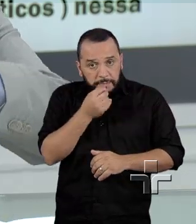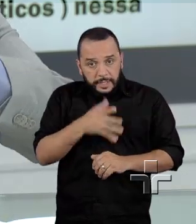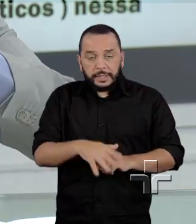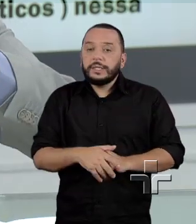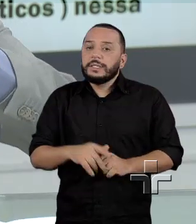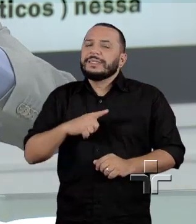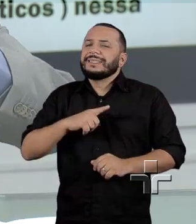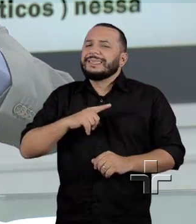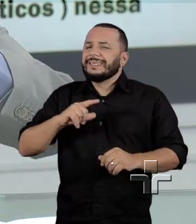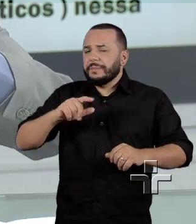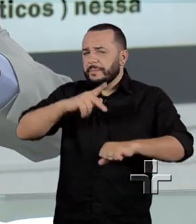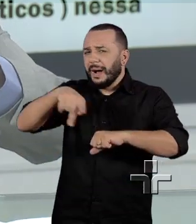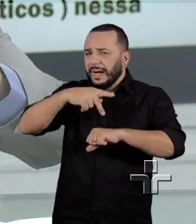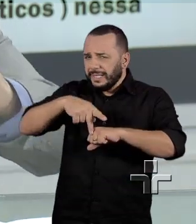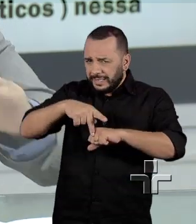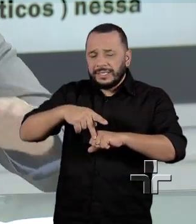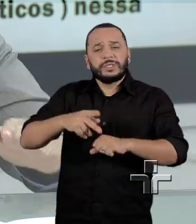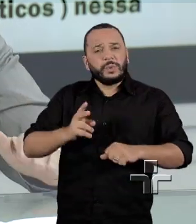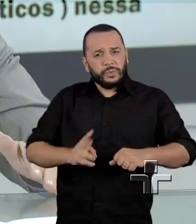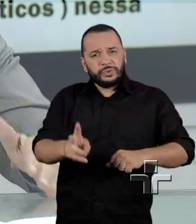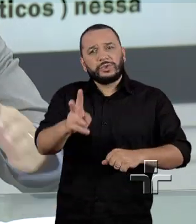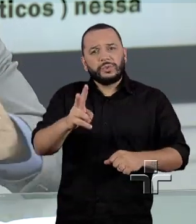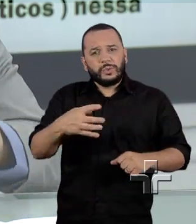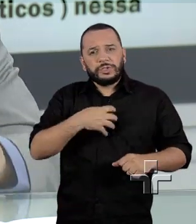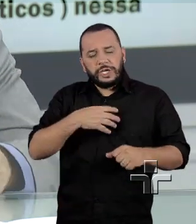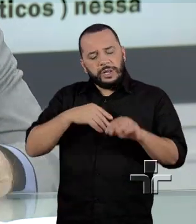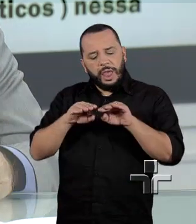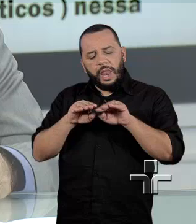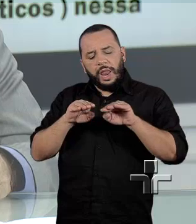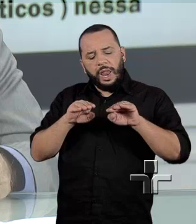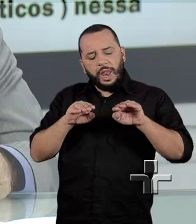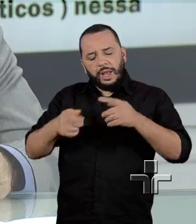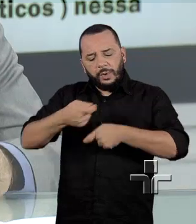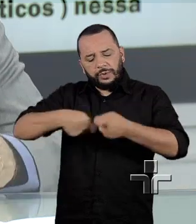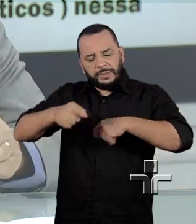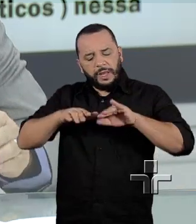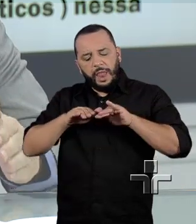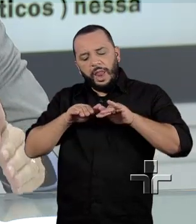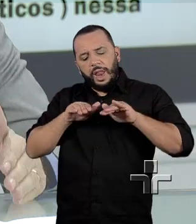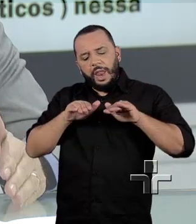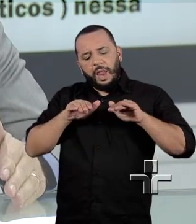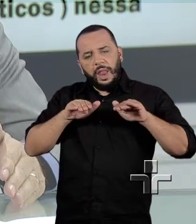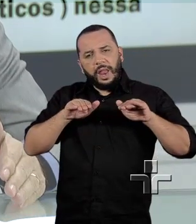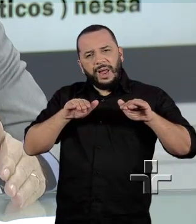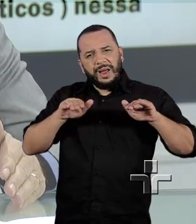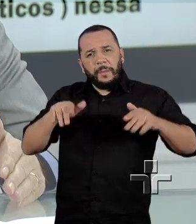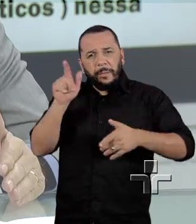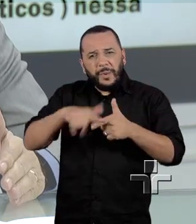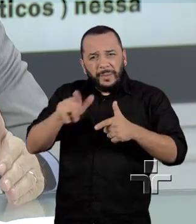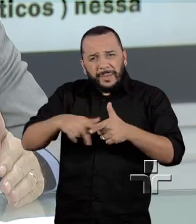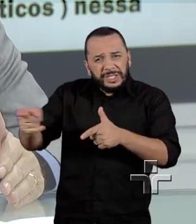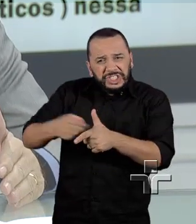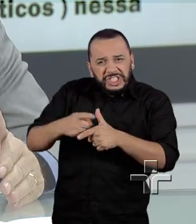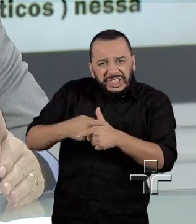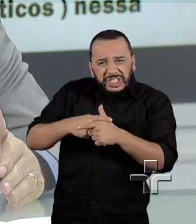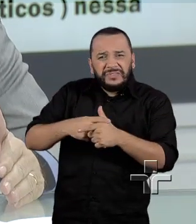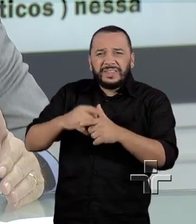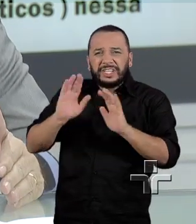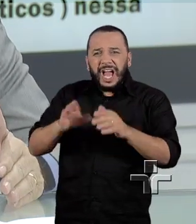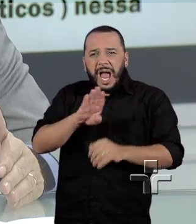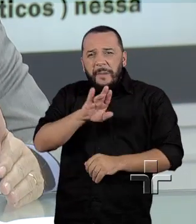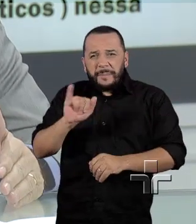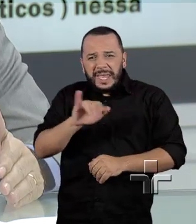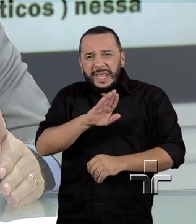se o país se mantiver de maneira estável, a economia recuperada, sem esse buraco de bilhões e bilhões e bilhões